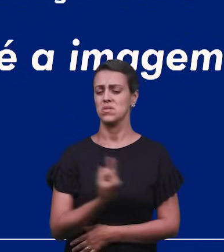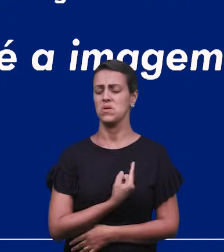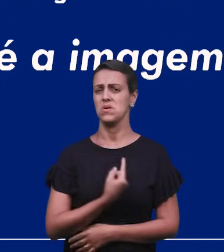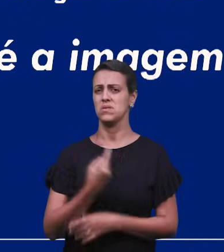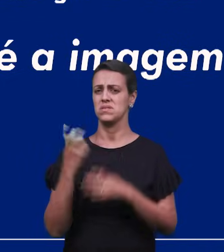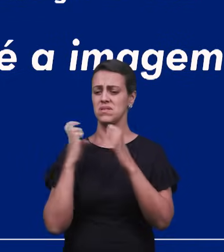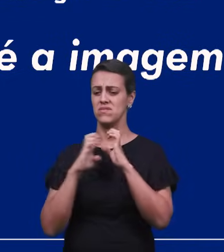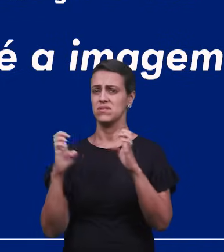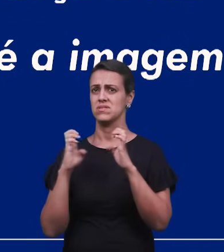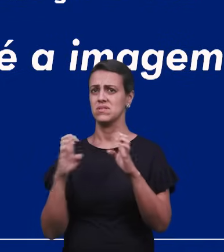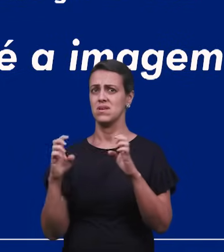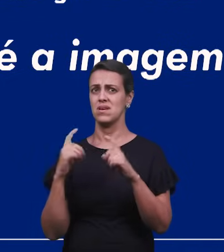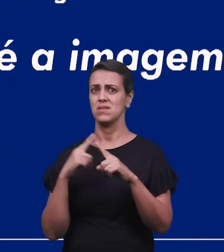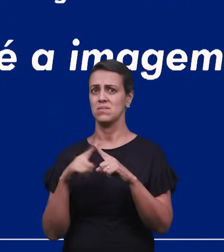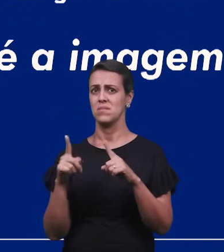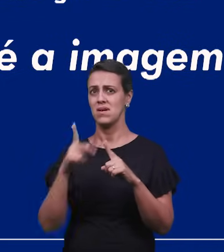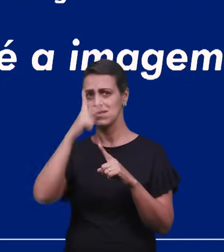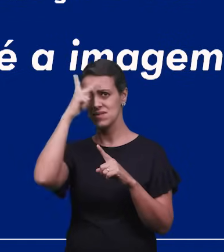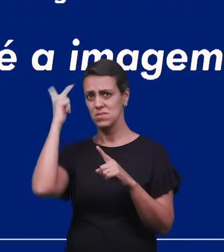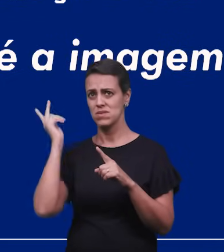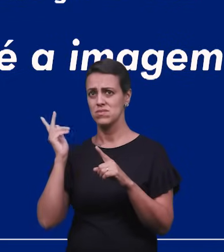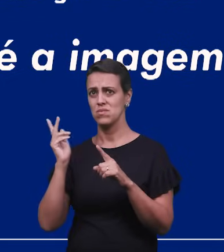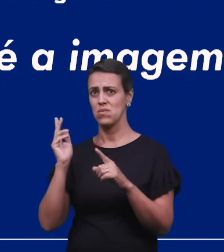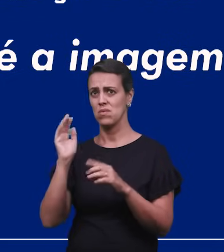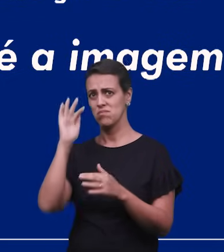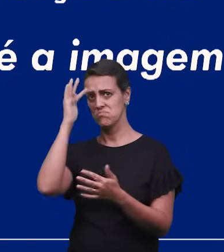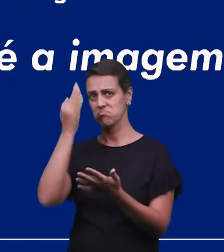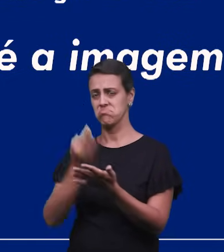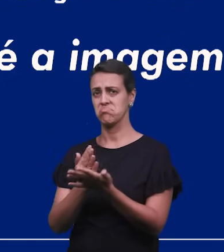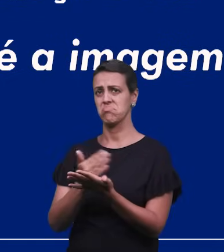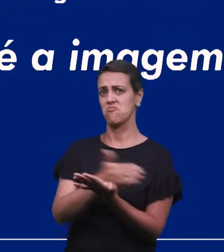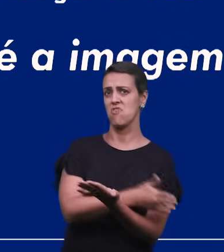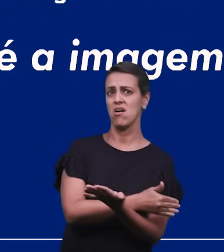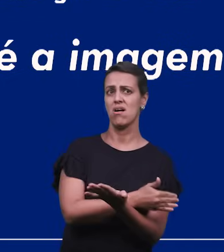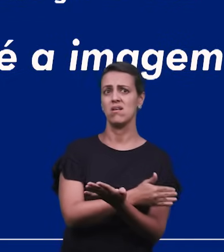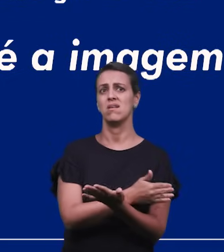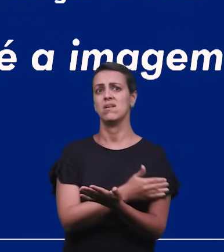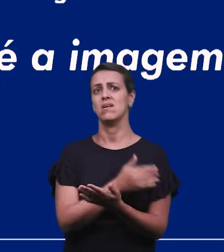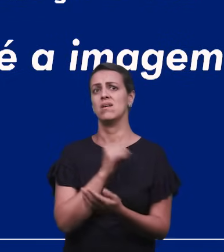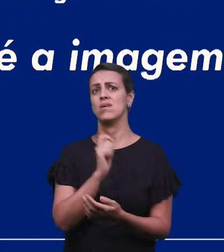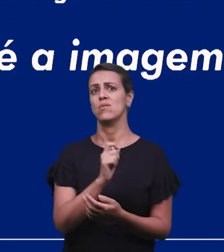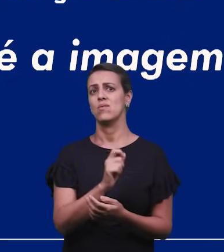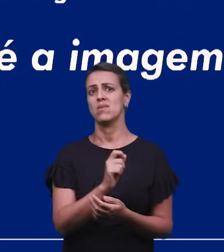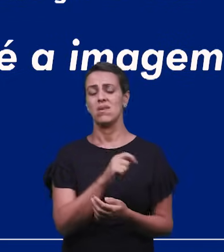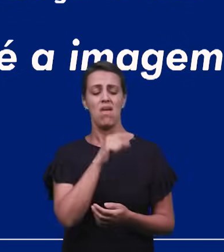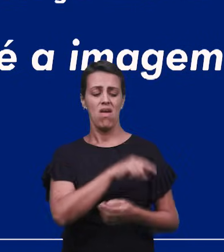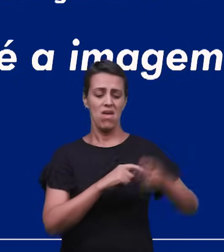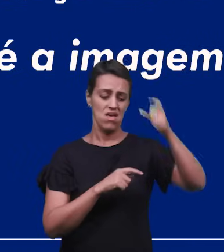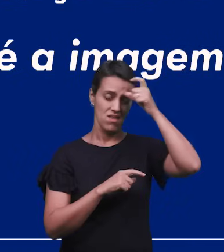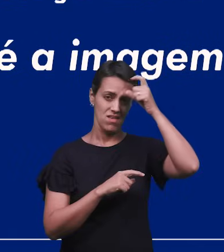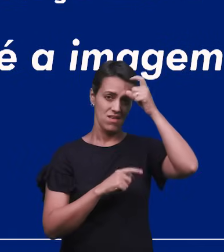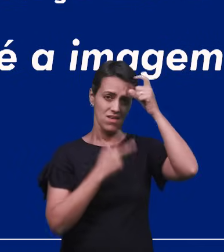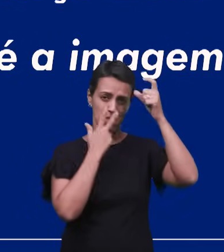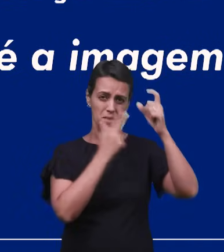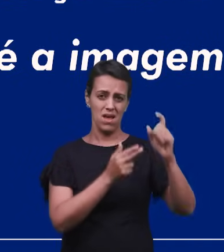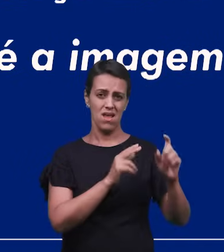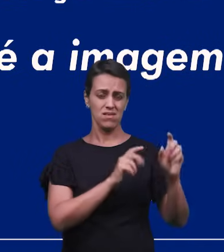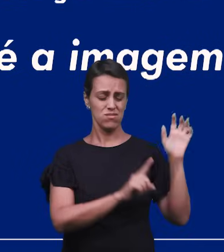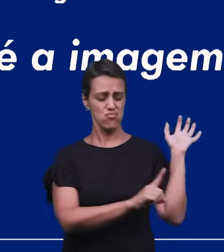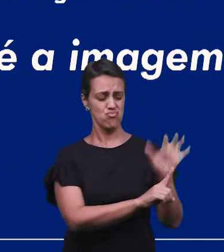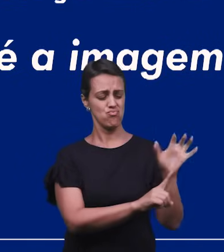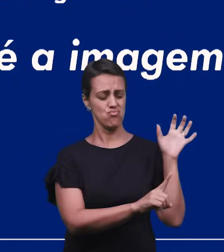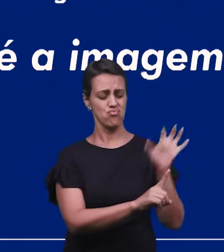encoberto, para os que se perdem está encoberto, nos quais o Deus deste século cegou